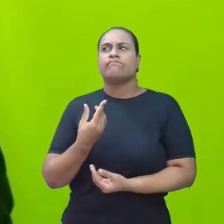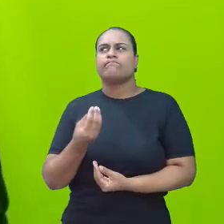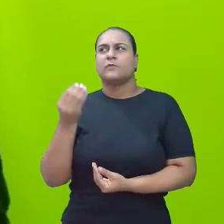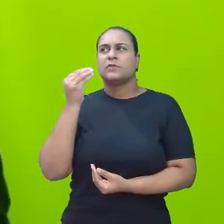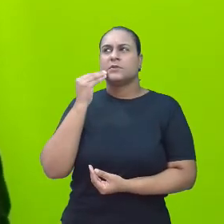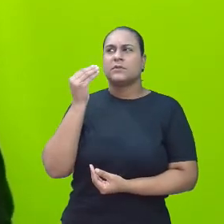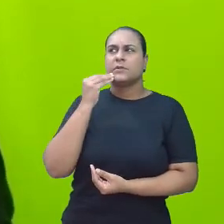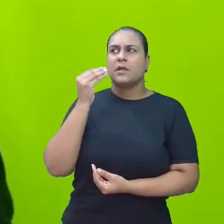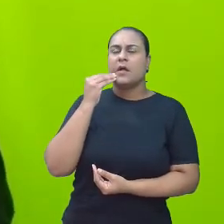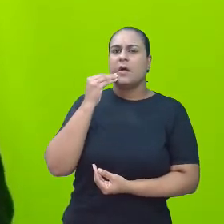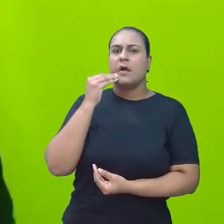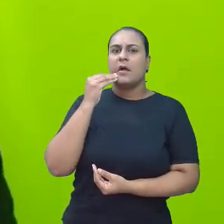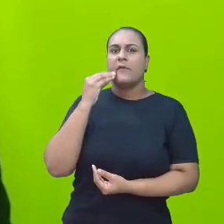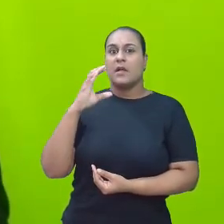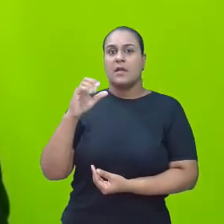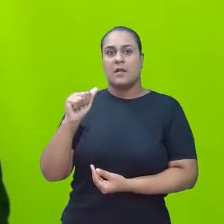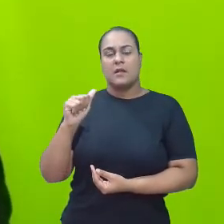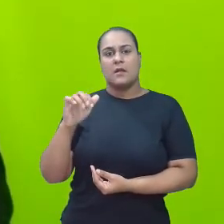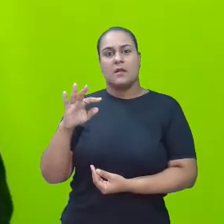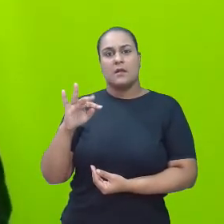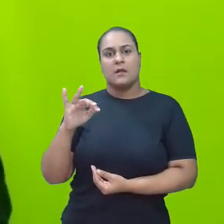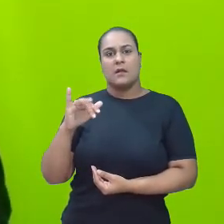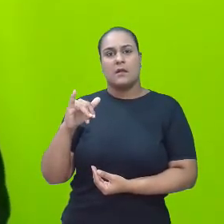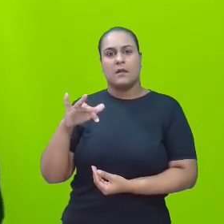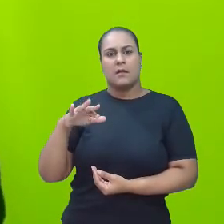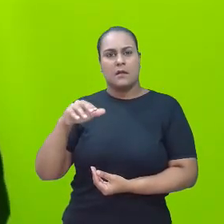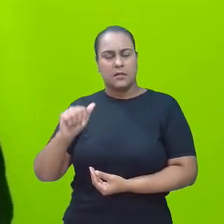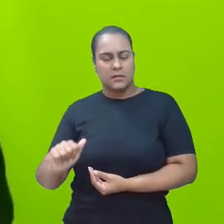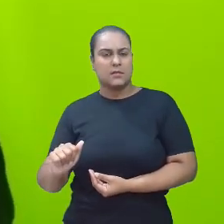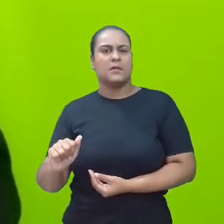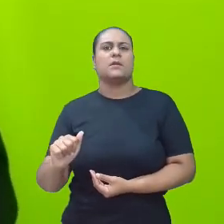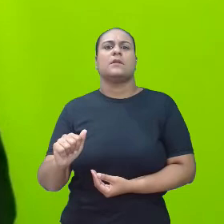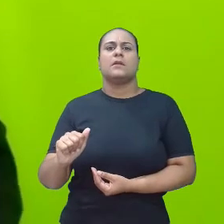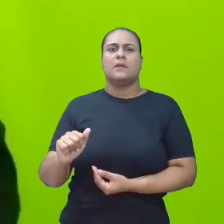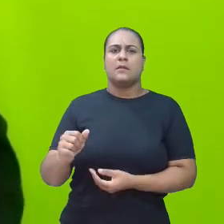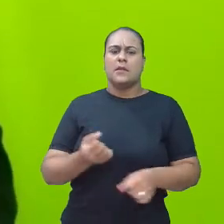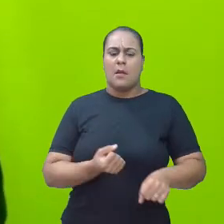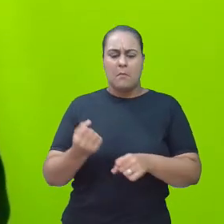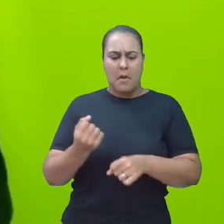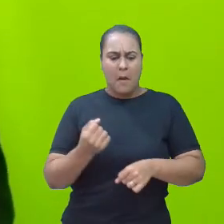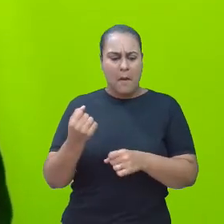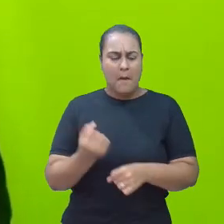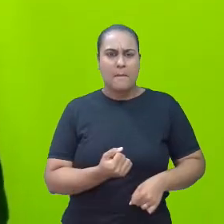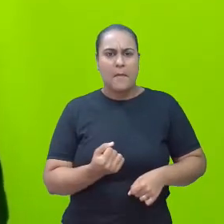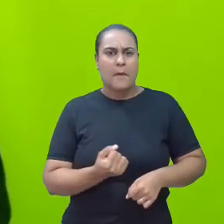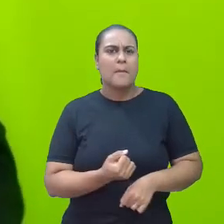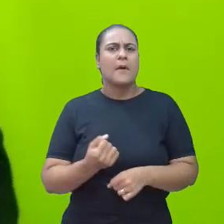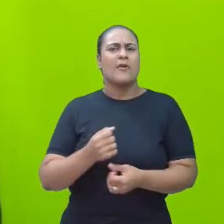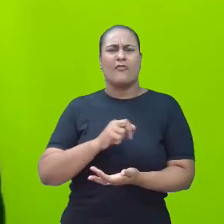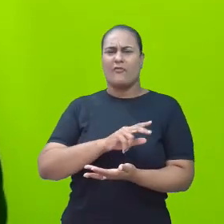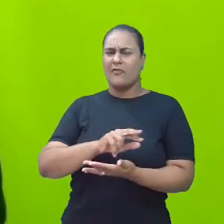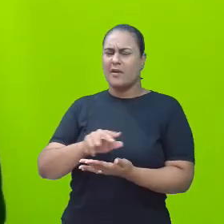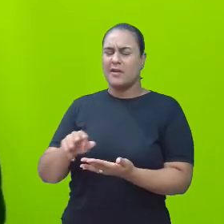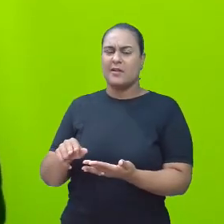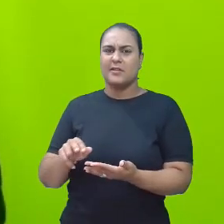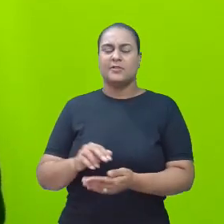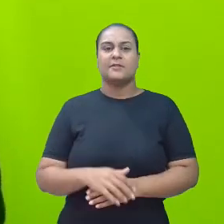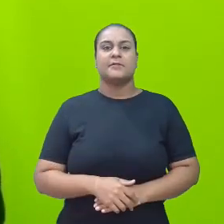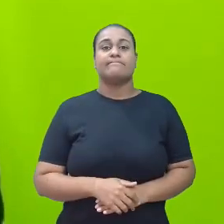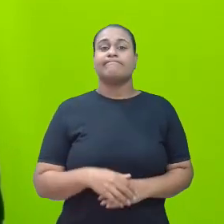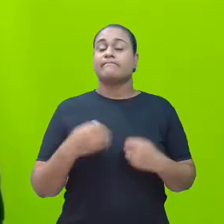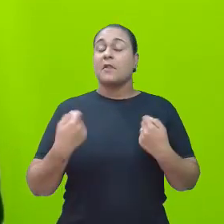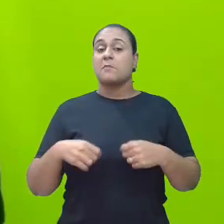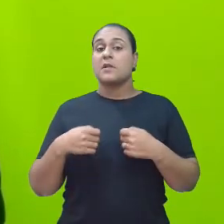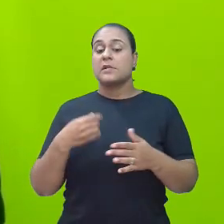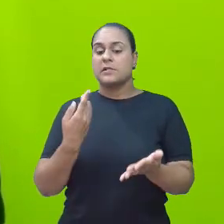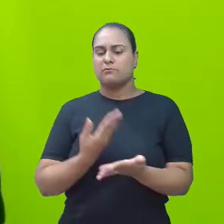fazer a Caterina, né? Tinha a Caterina, o Mateus, tinha Babau, Caboclo de Lança, Caboclinhos, tinha muita coisa. Foi preciso um